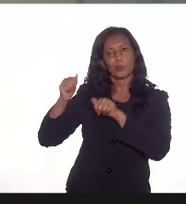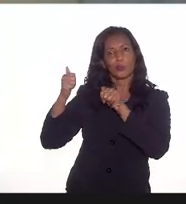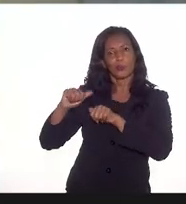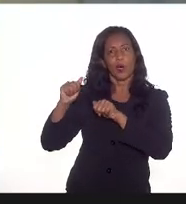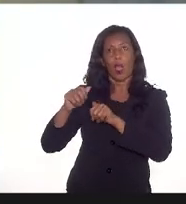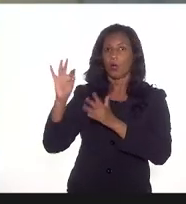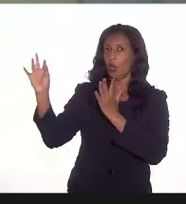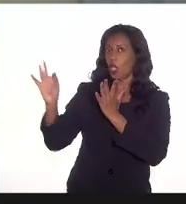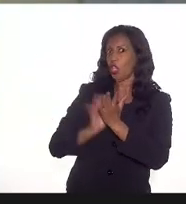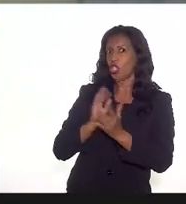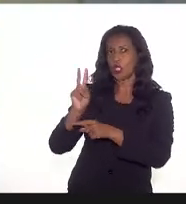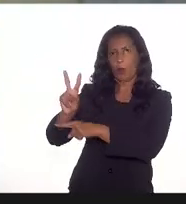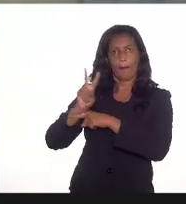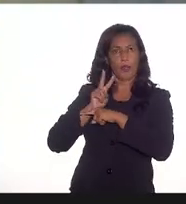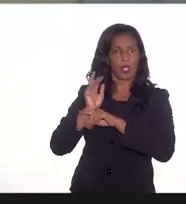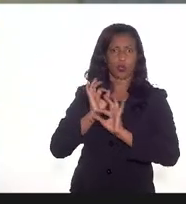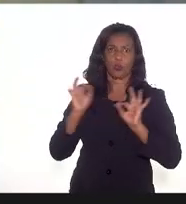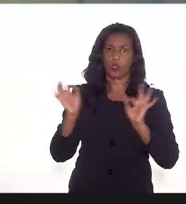cadastrar para fazer o empréstimo.